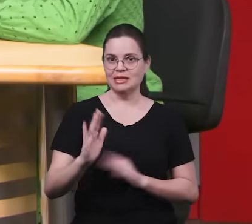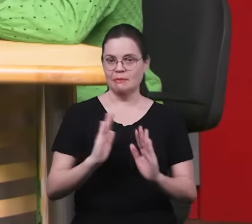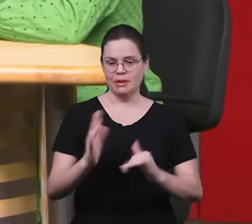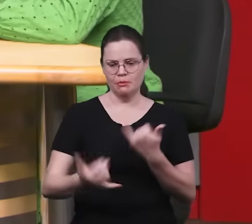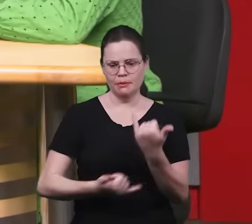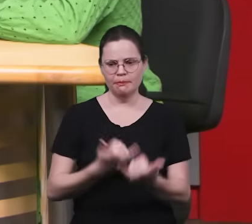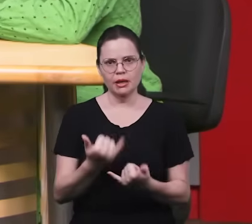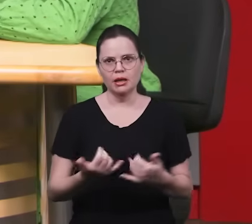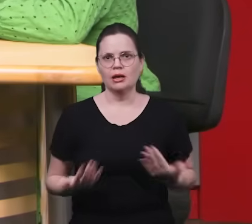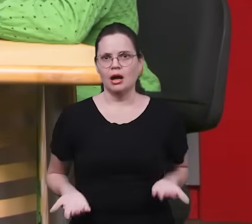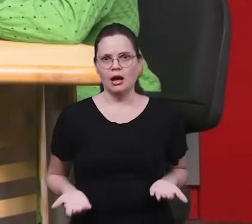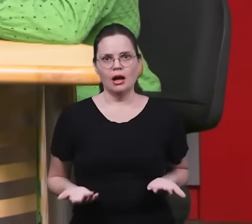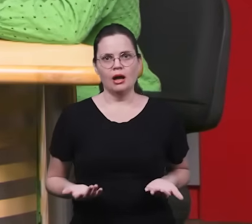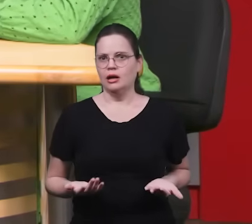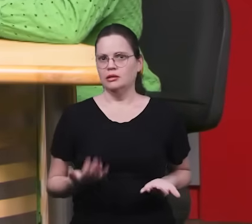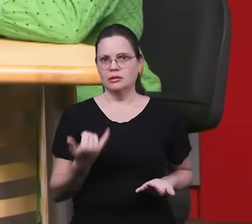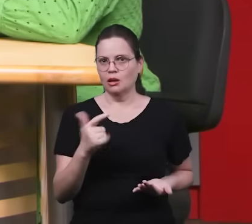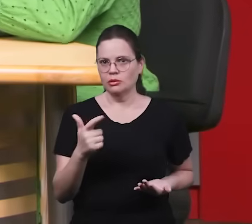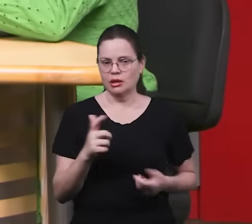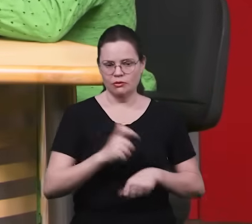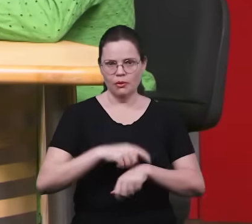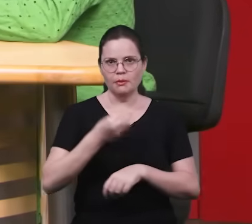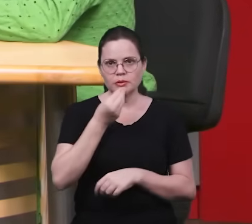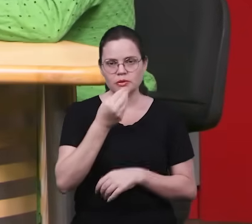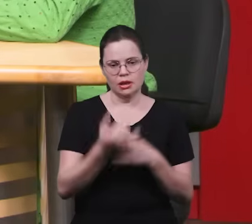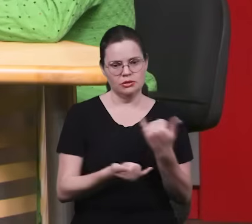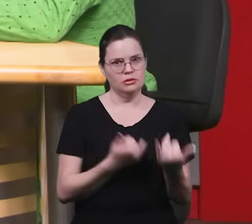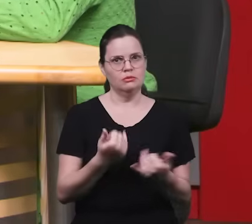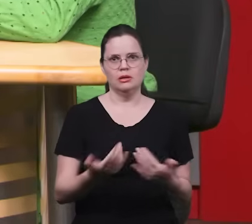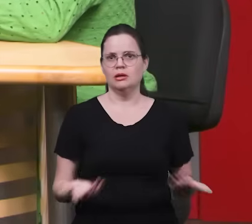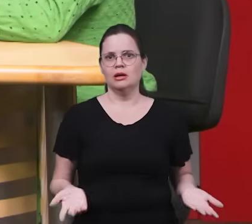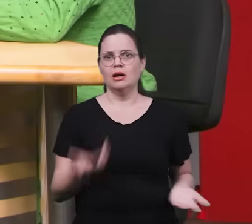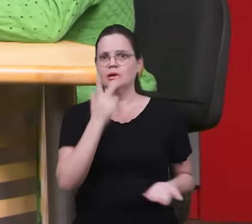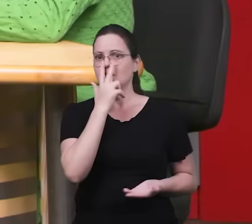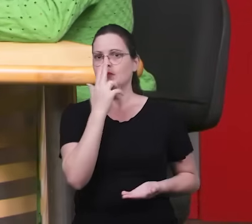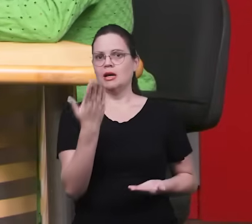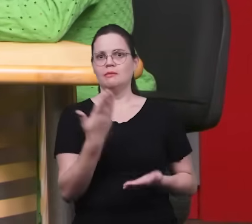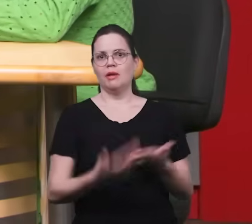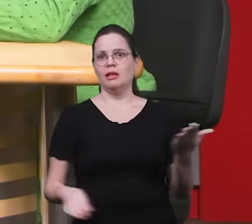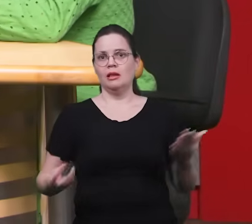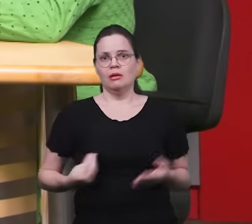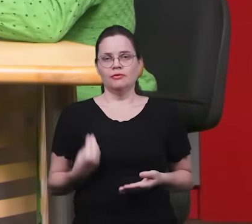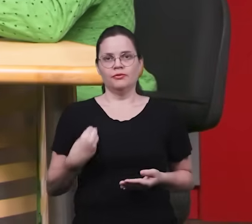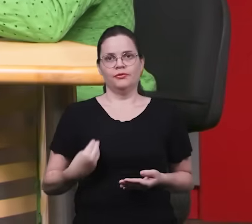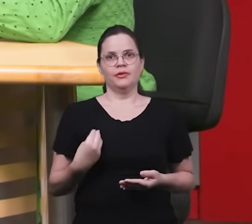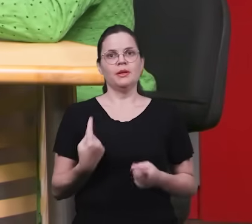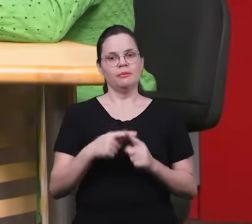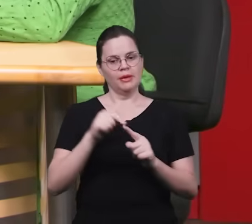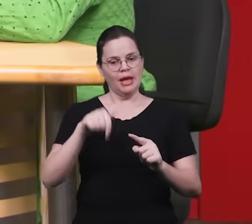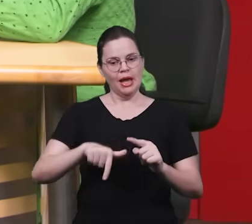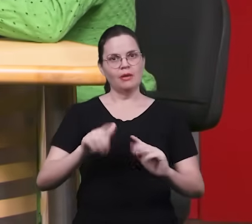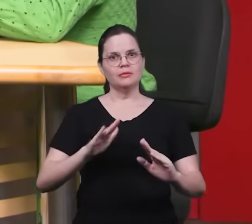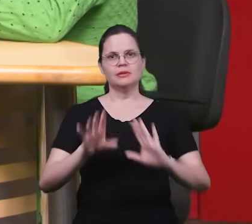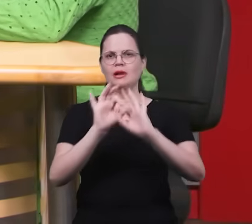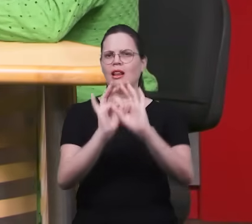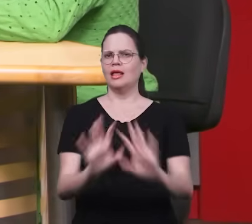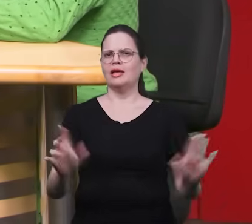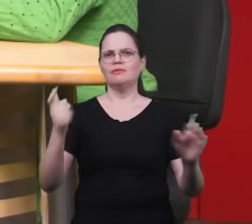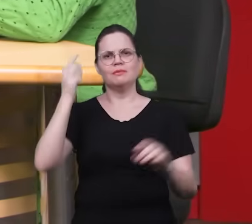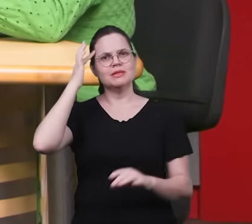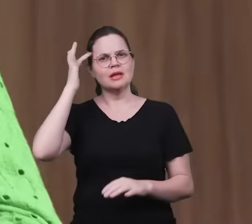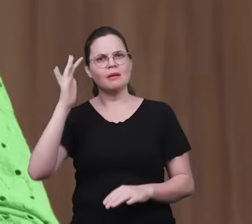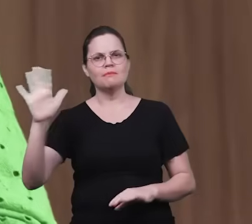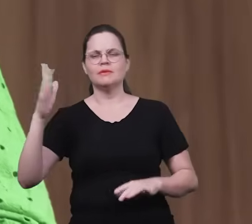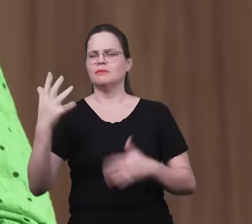E é muito importante a gente conversar sobre isso. É um tempo que nos lembra da liberdade dos pensamentos e das